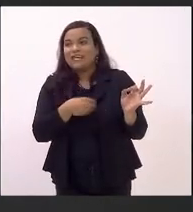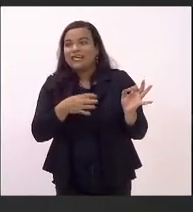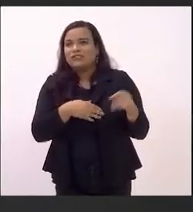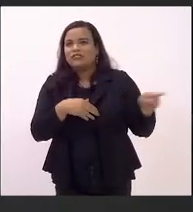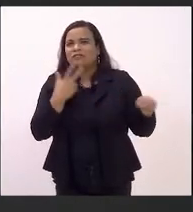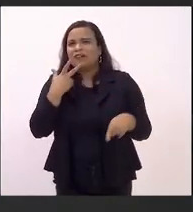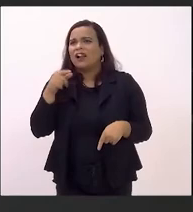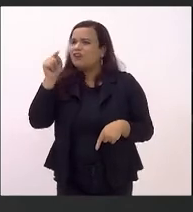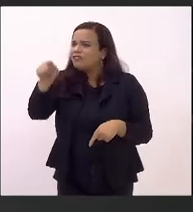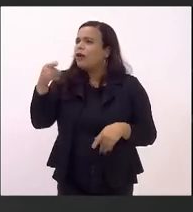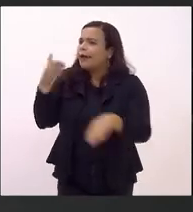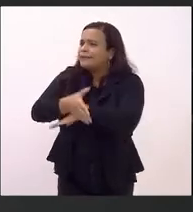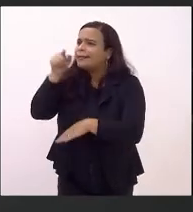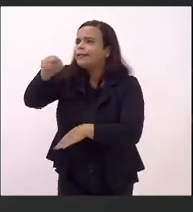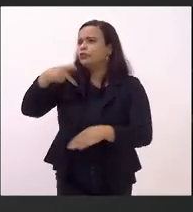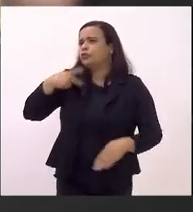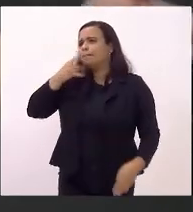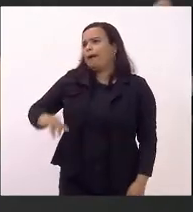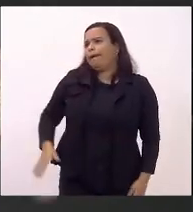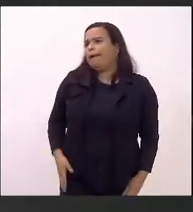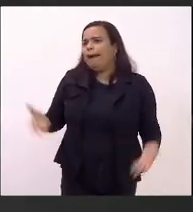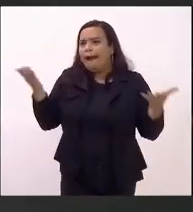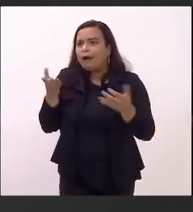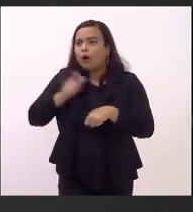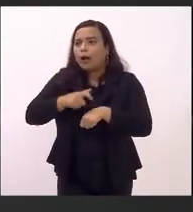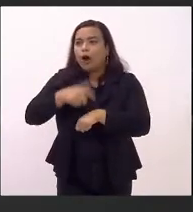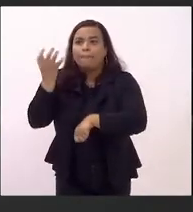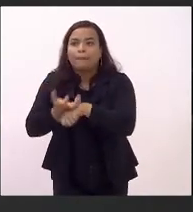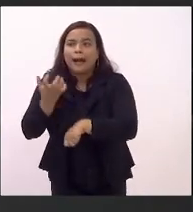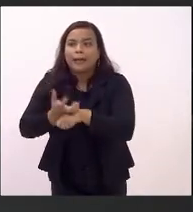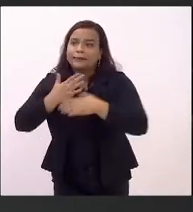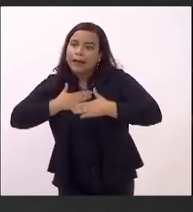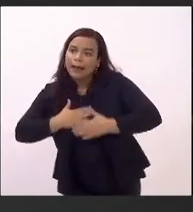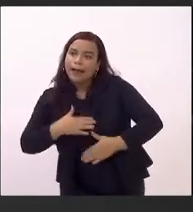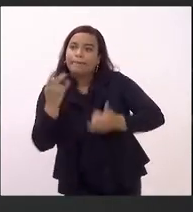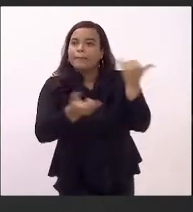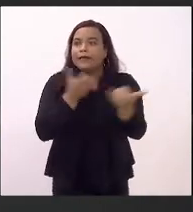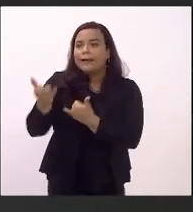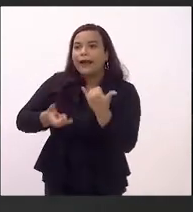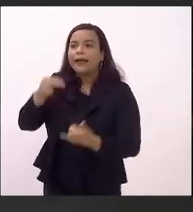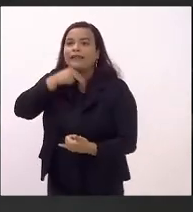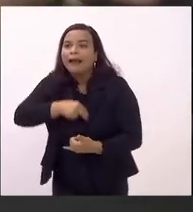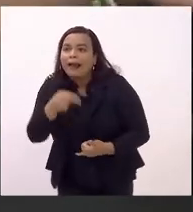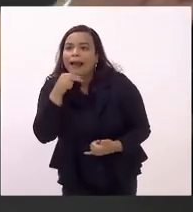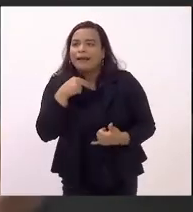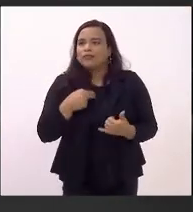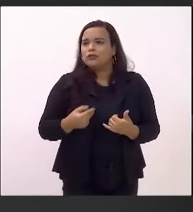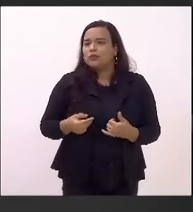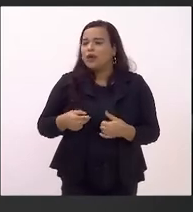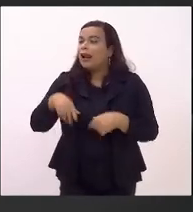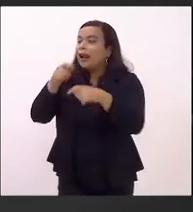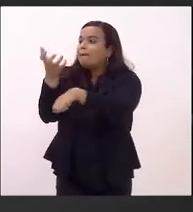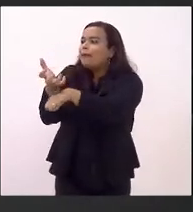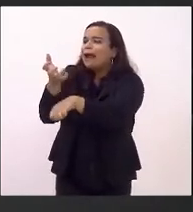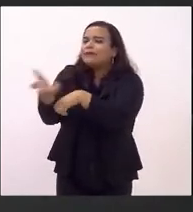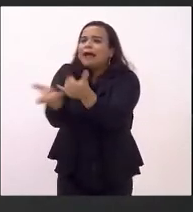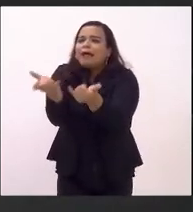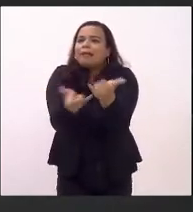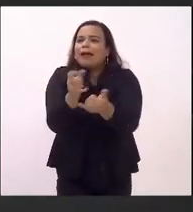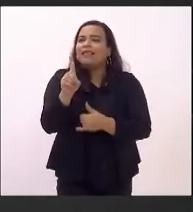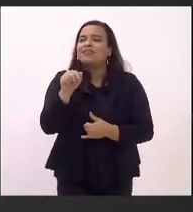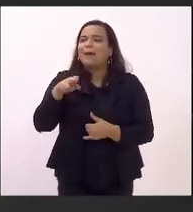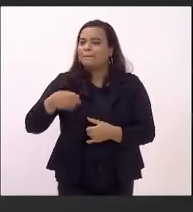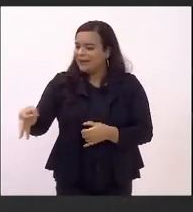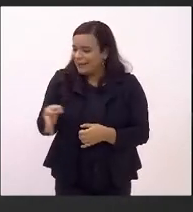pai, tu vai se meter nisso? Tu está na hora de ir lá para a pracinha, levar os netos na escola, vai jogar dama na praça. Eles falam isso para